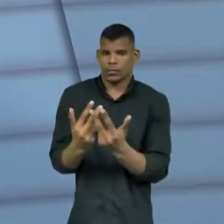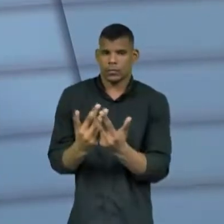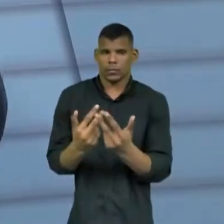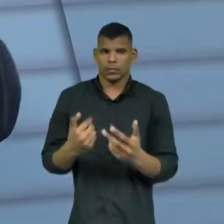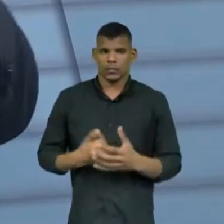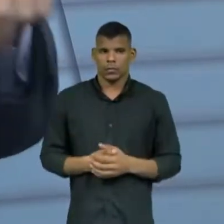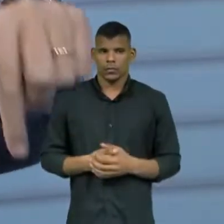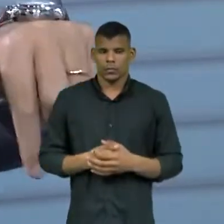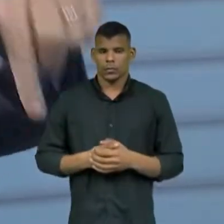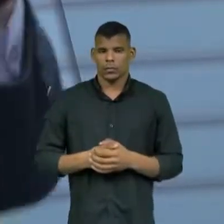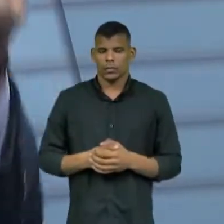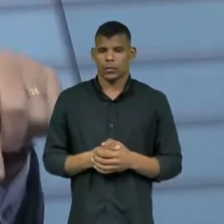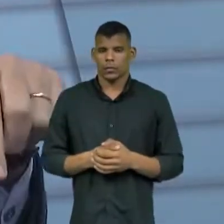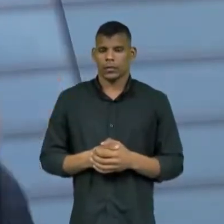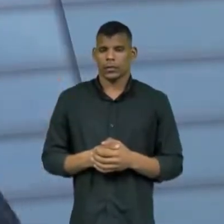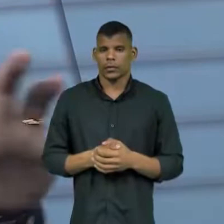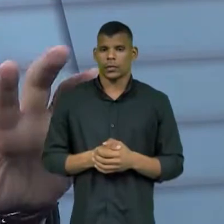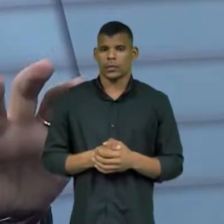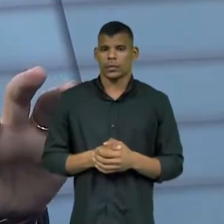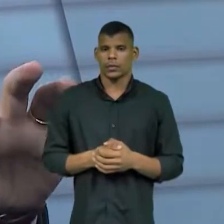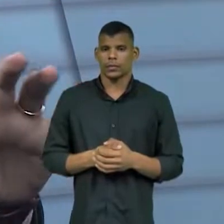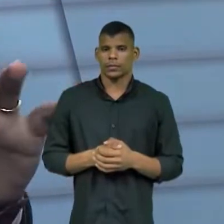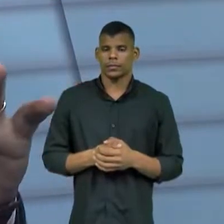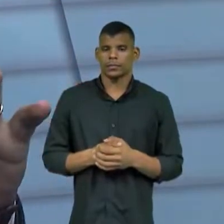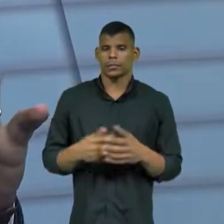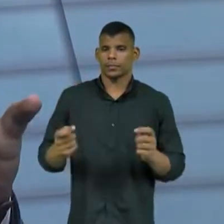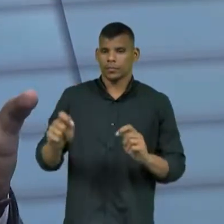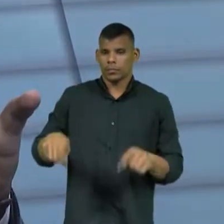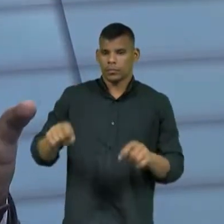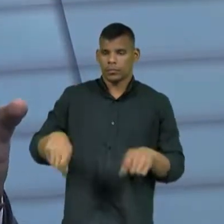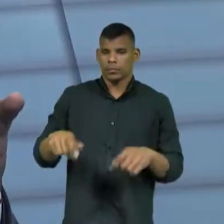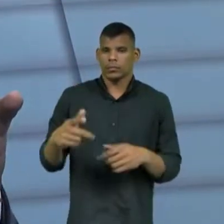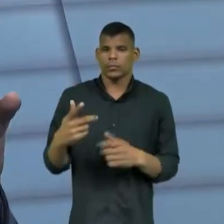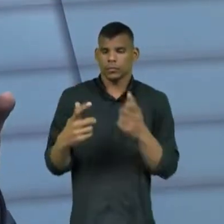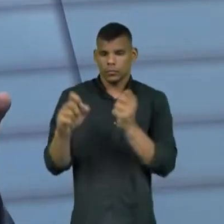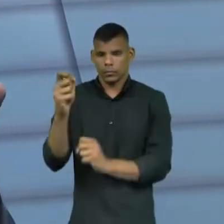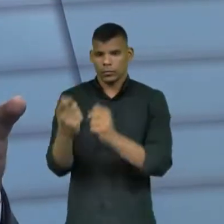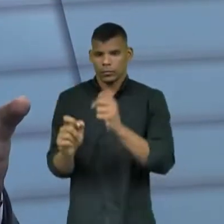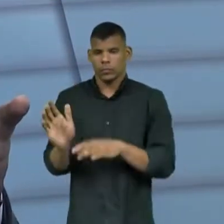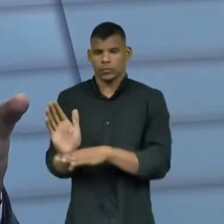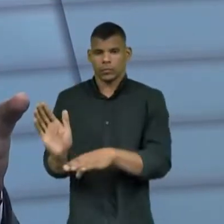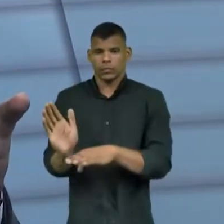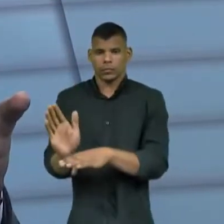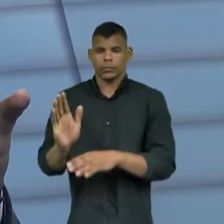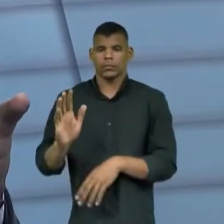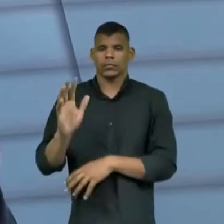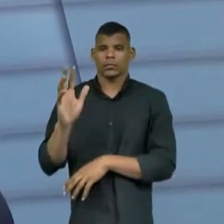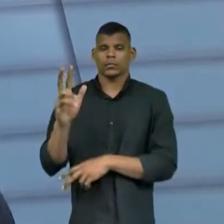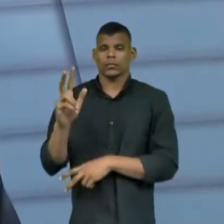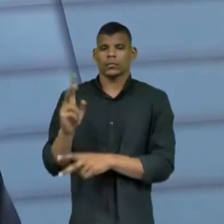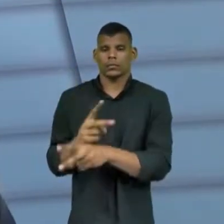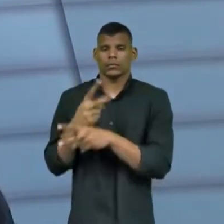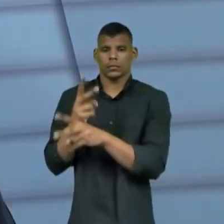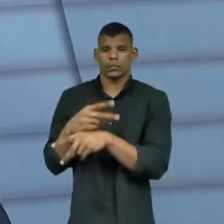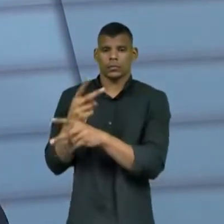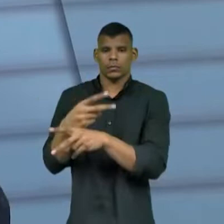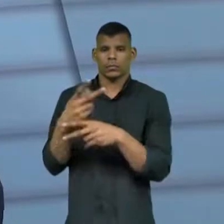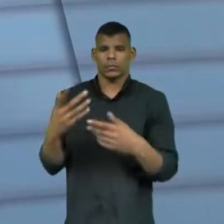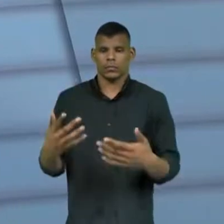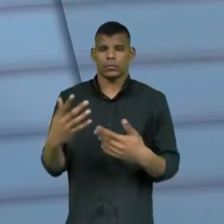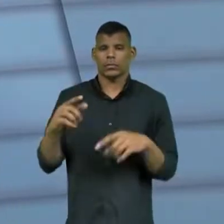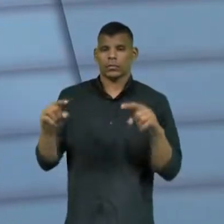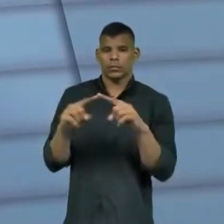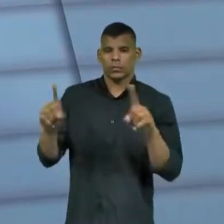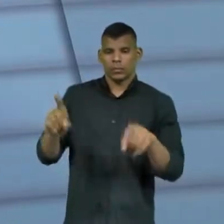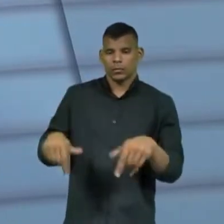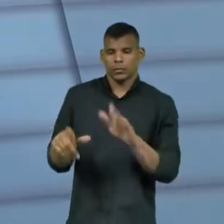Senado que podem viabilizar totalmente a indústria das eólicas offshore. Esse é o perigo, né? Então, que existe projeto de